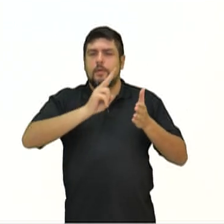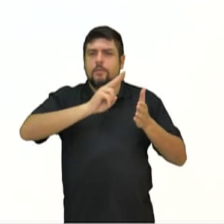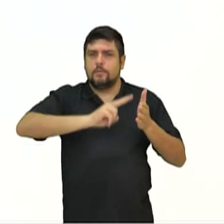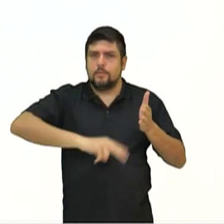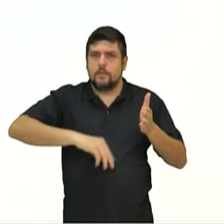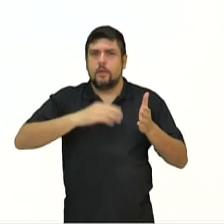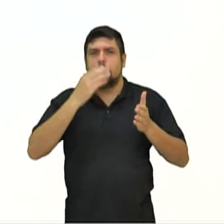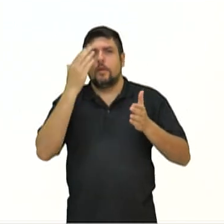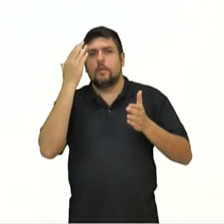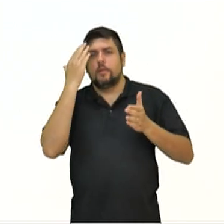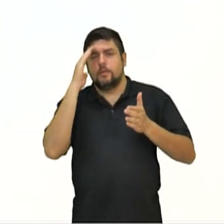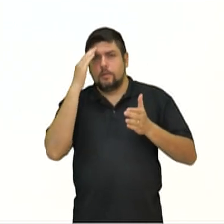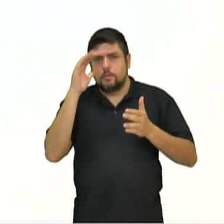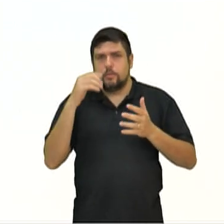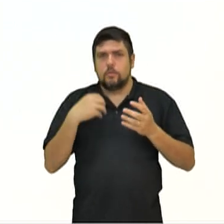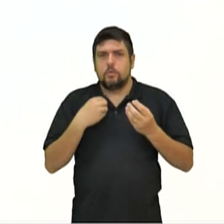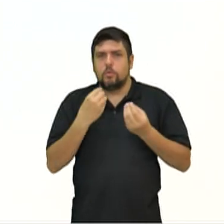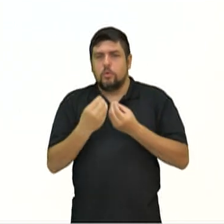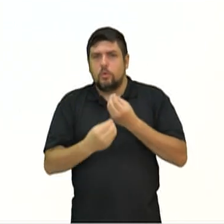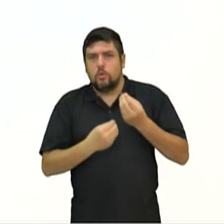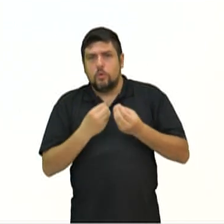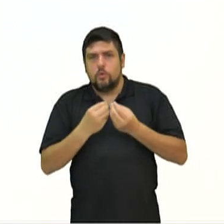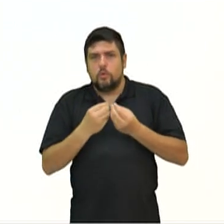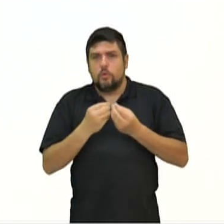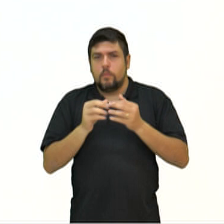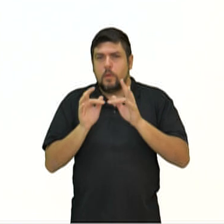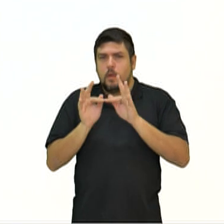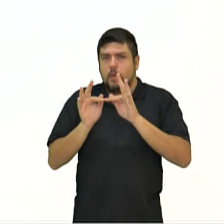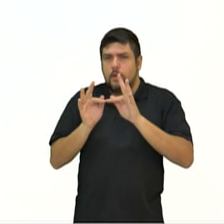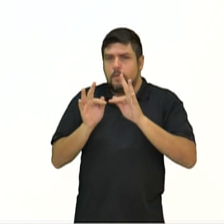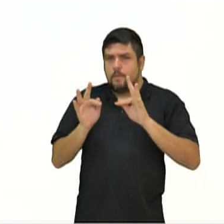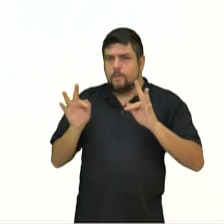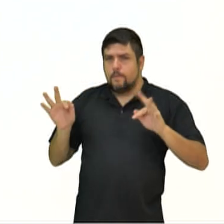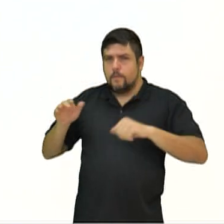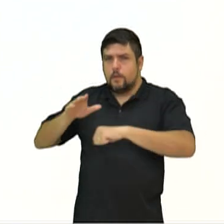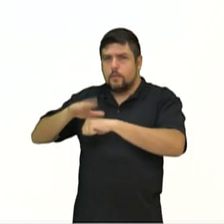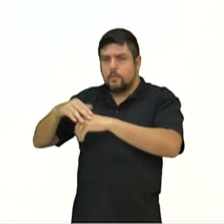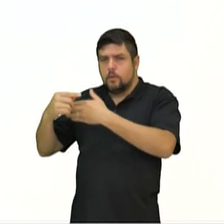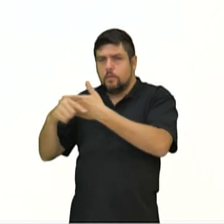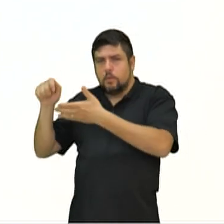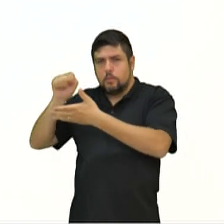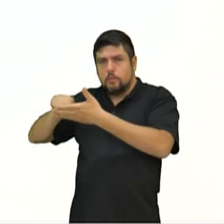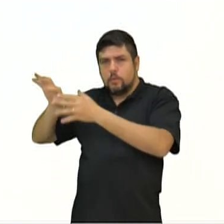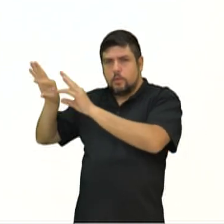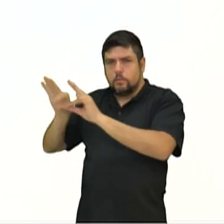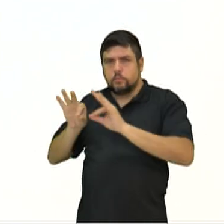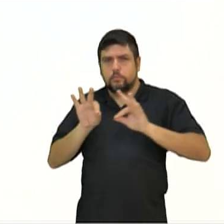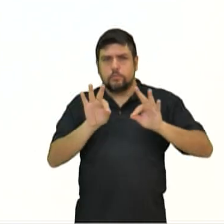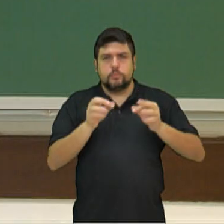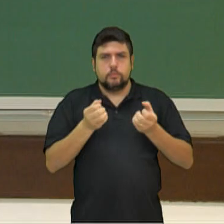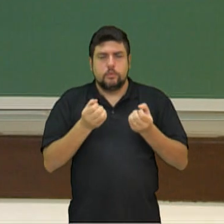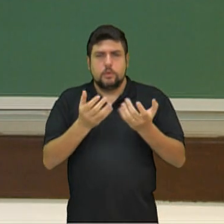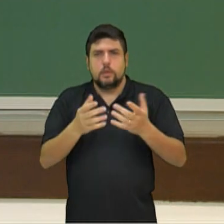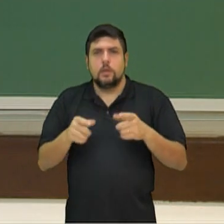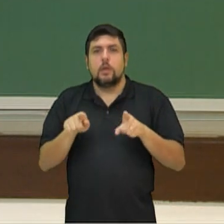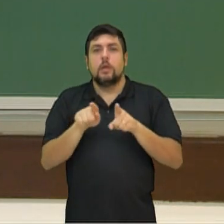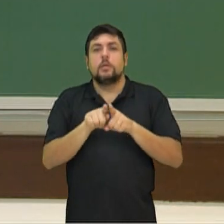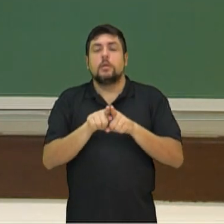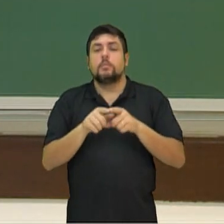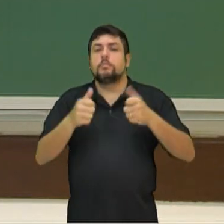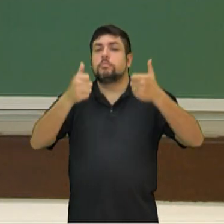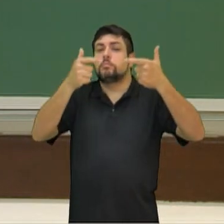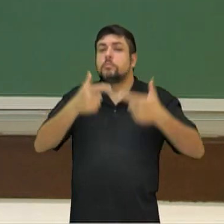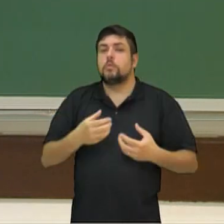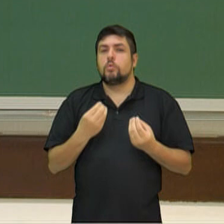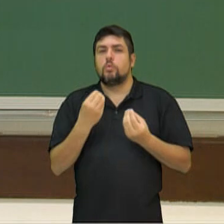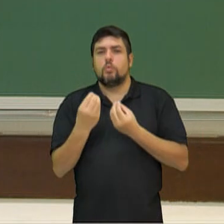interpretou citações, né, as quotes, e a gente conversou mais um pouco sobre o grau do